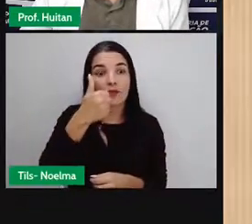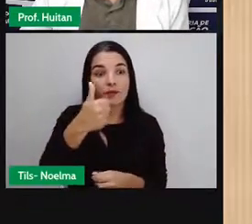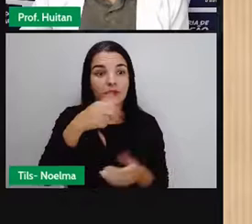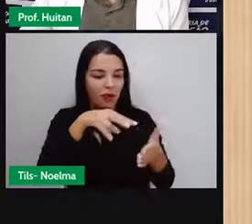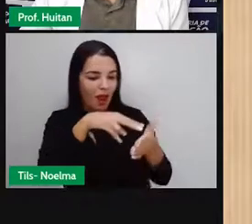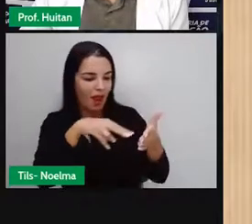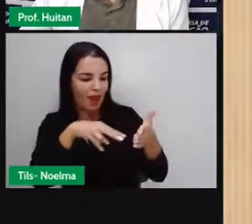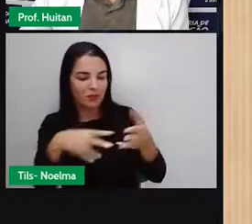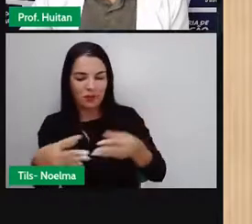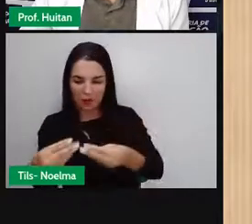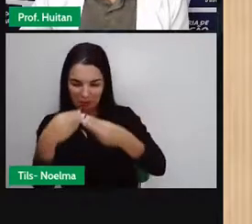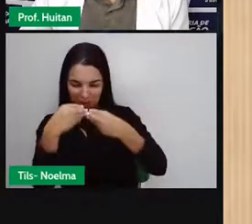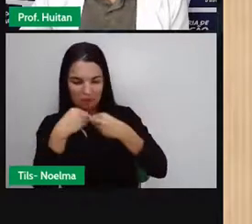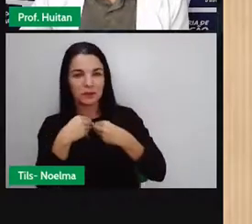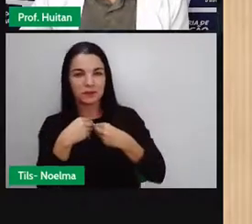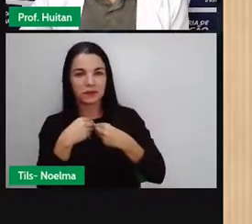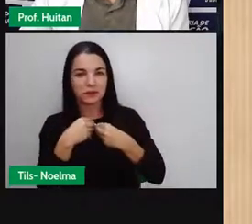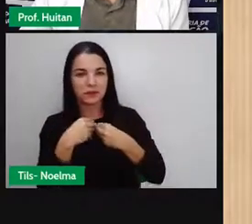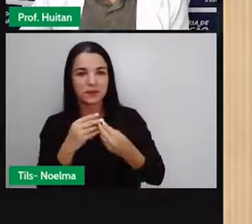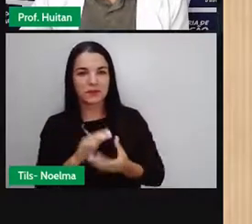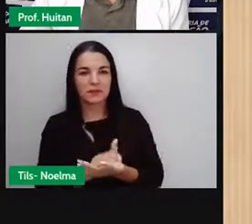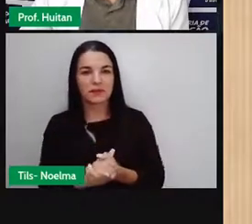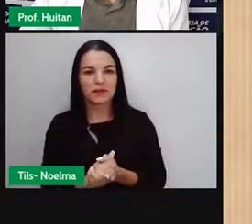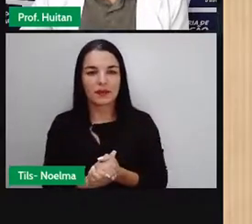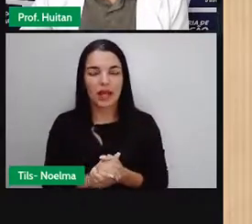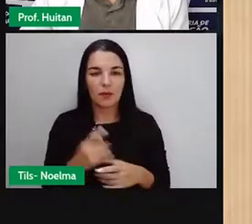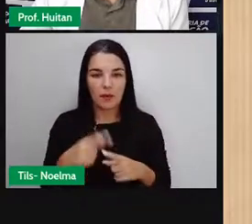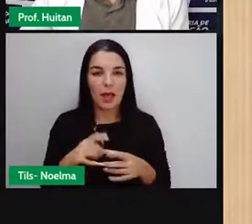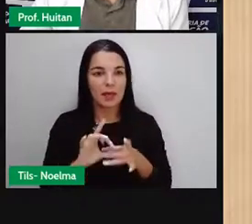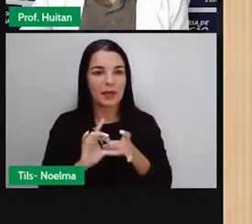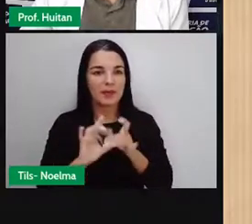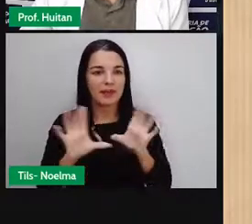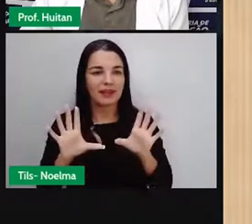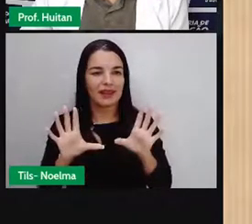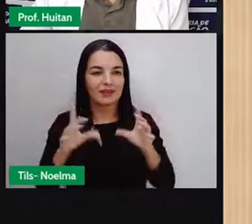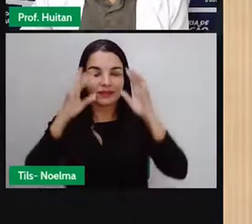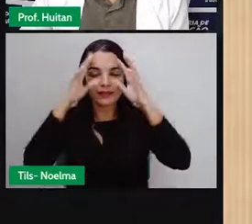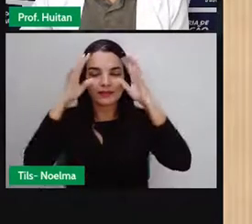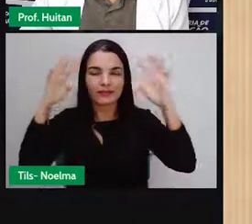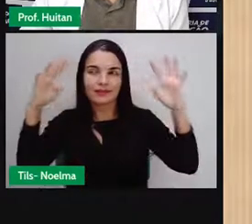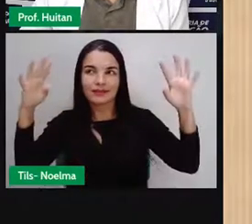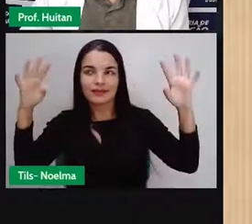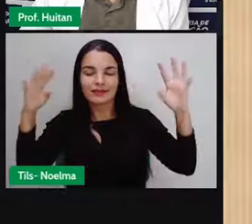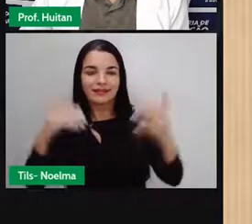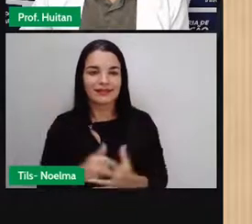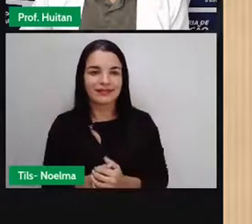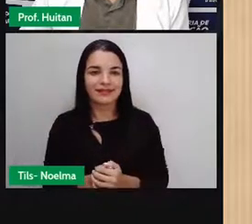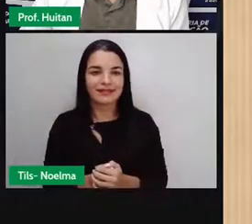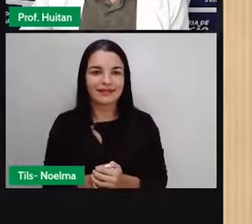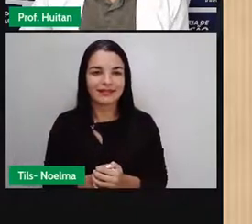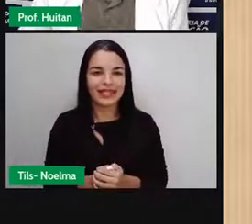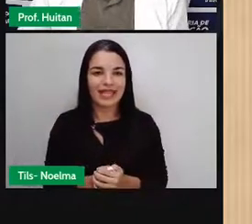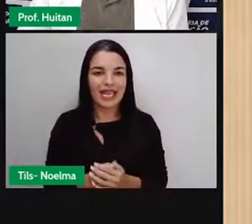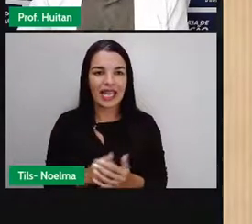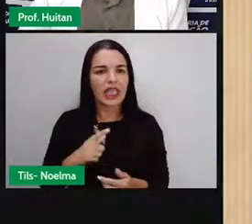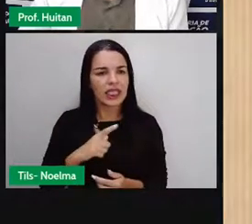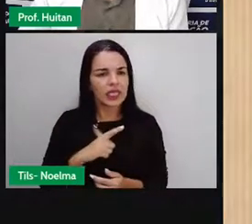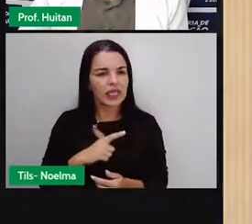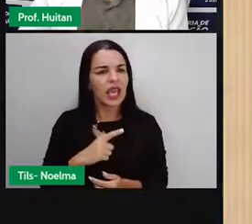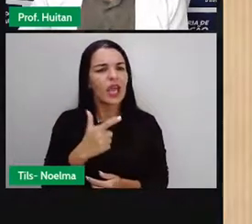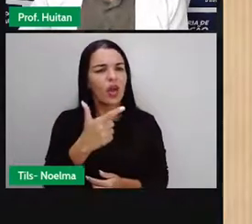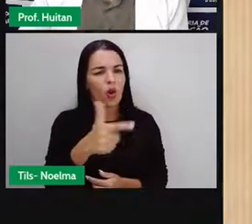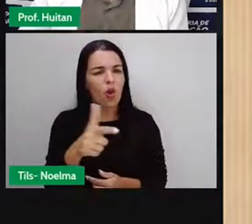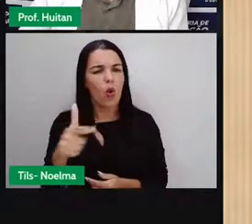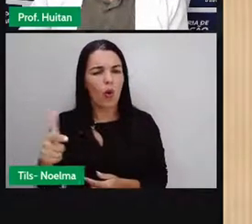a leitura nos dá. Ela nos liberta, né? Então, podemos ter outros